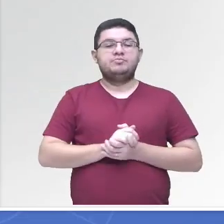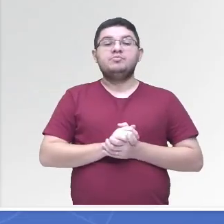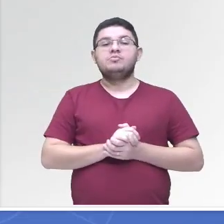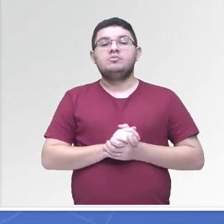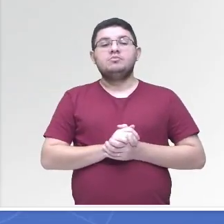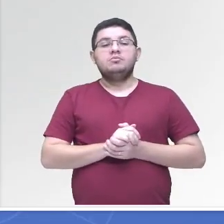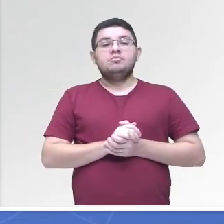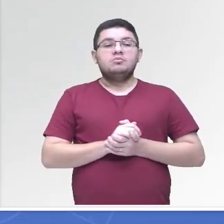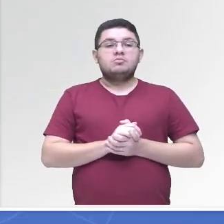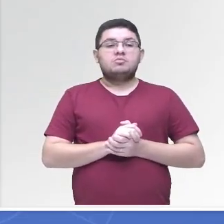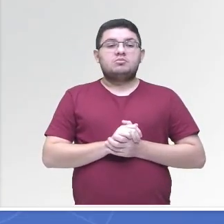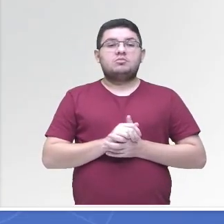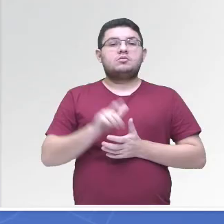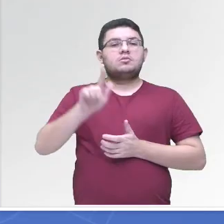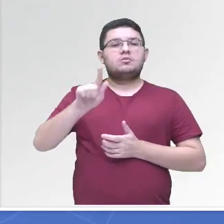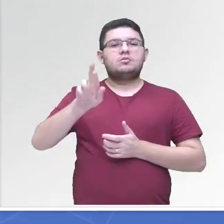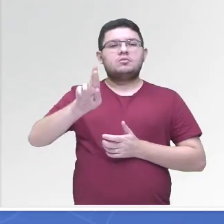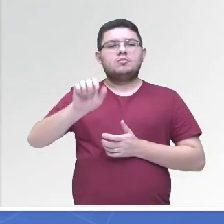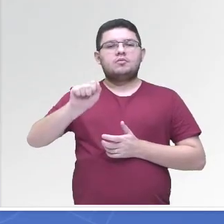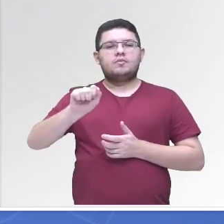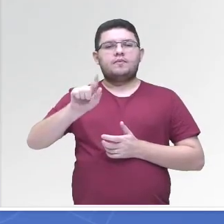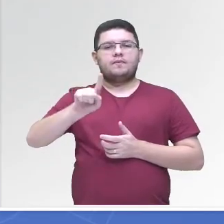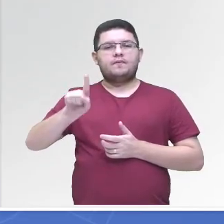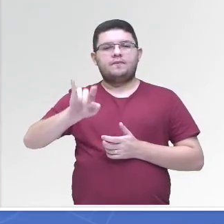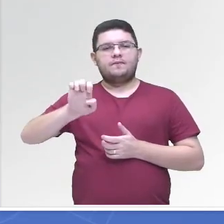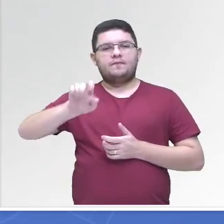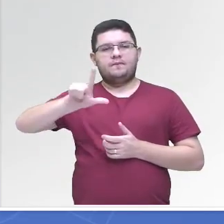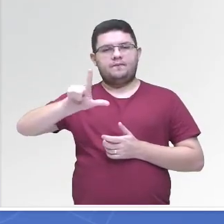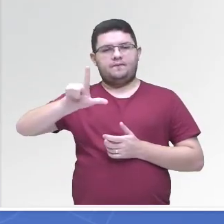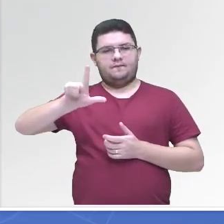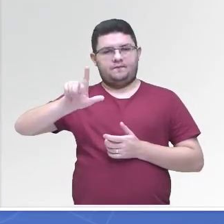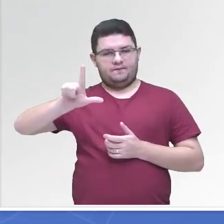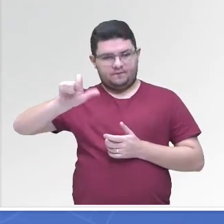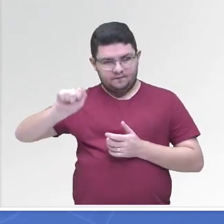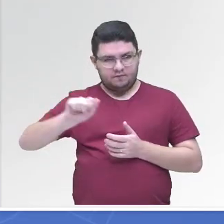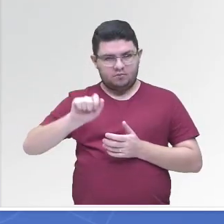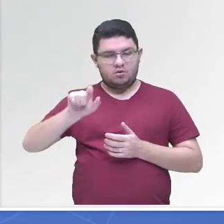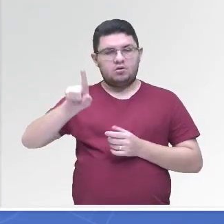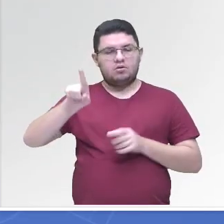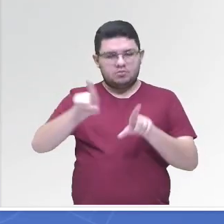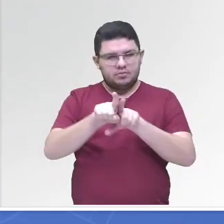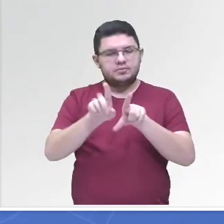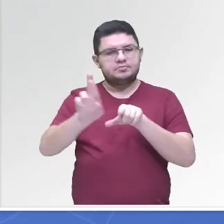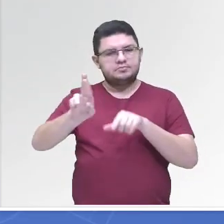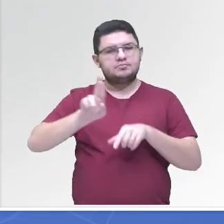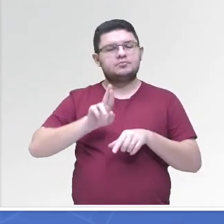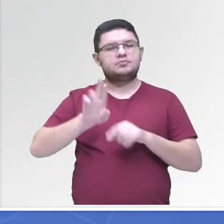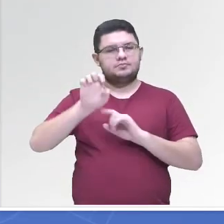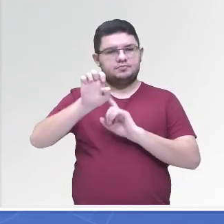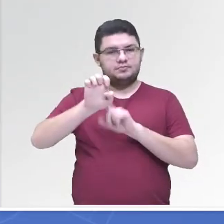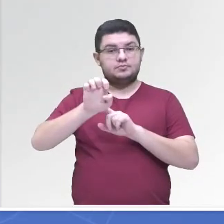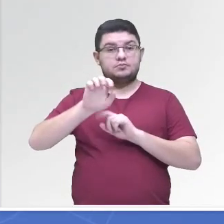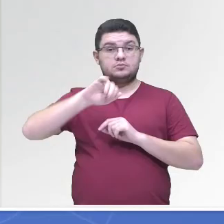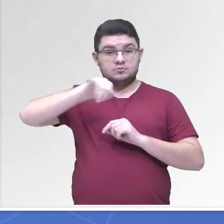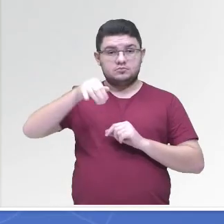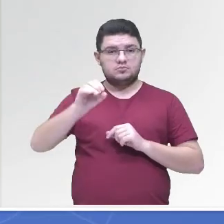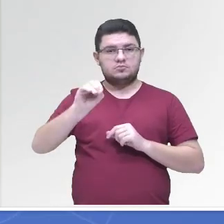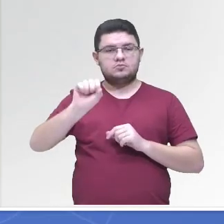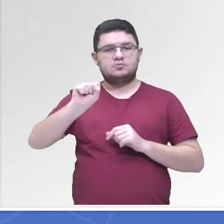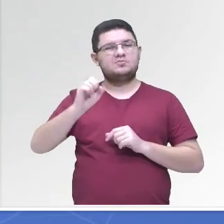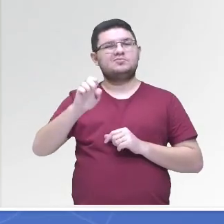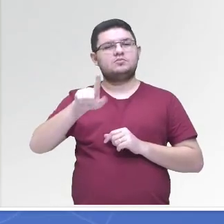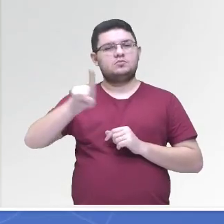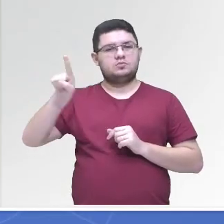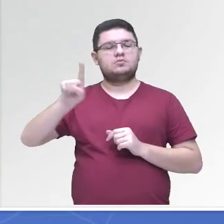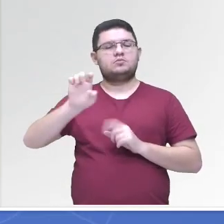Que mais? Graziela falou também que é a letra E. José também comentou aí que é